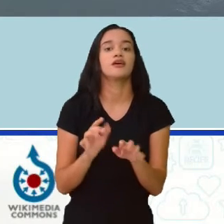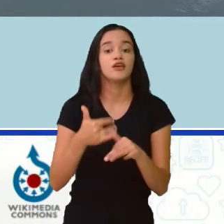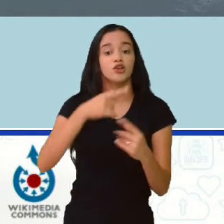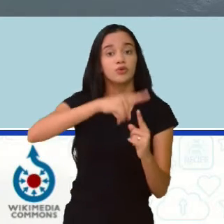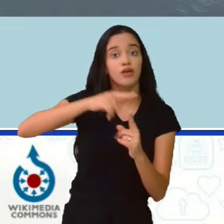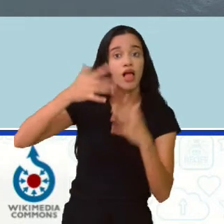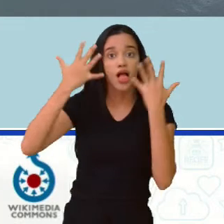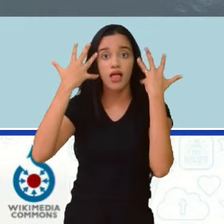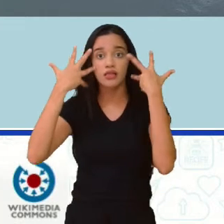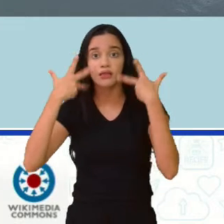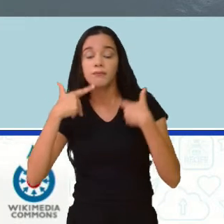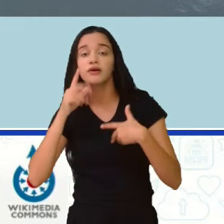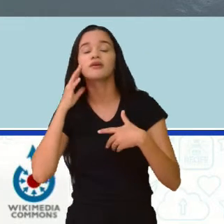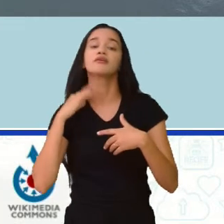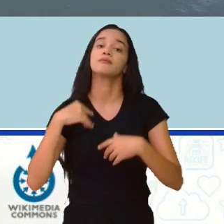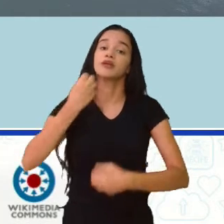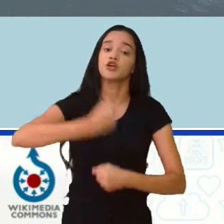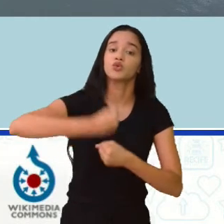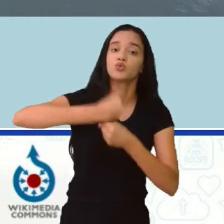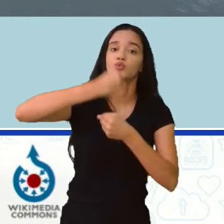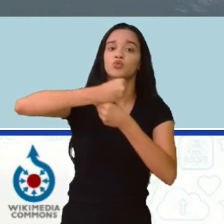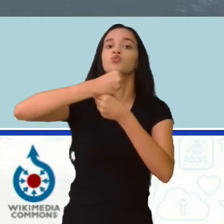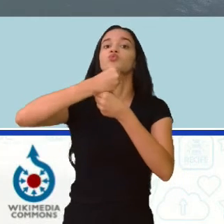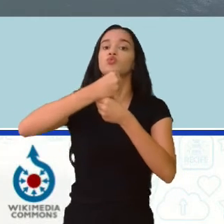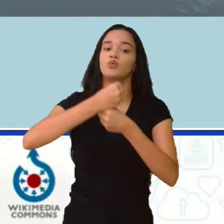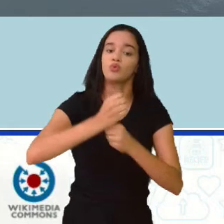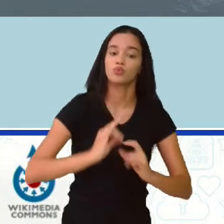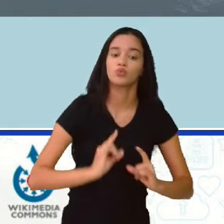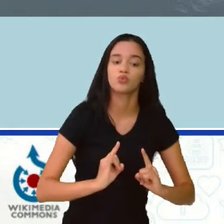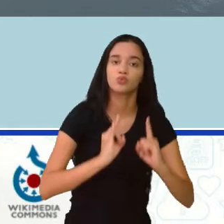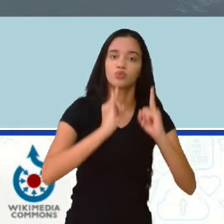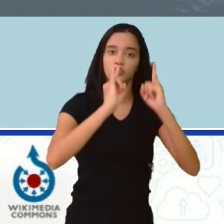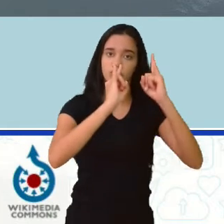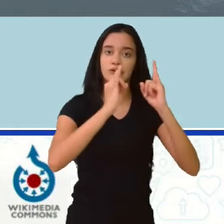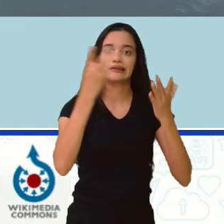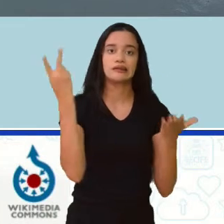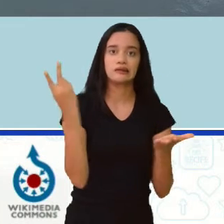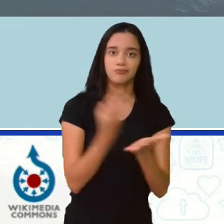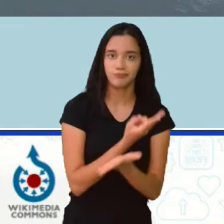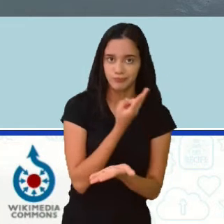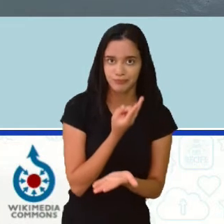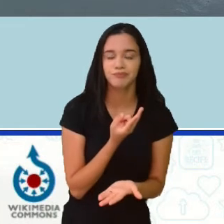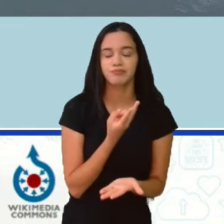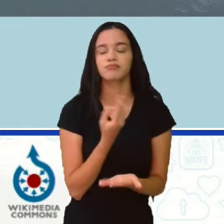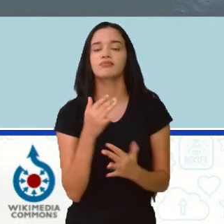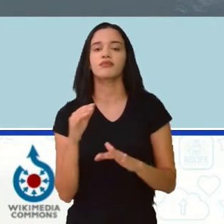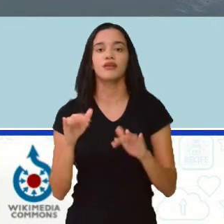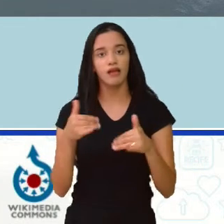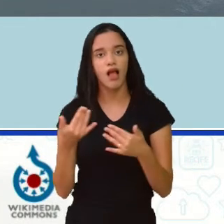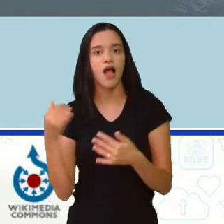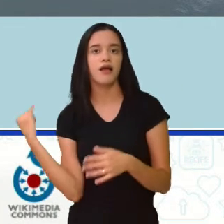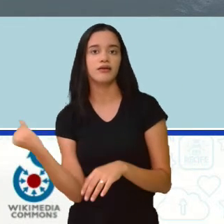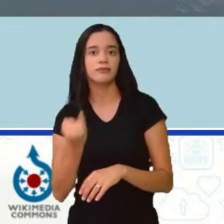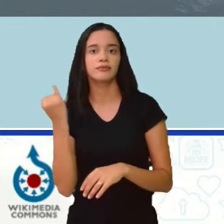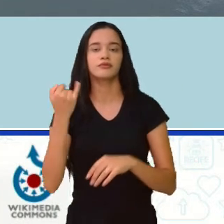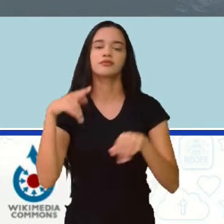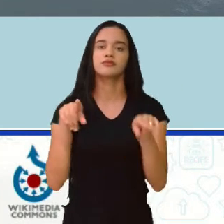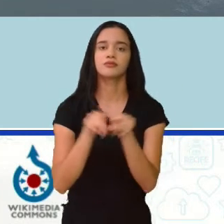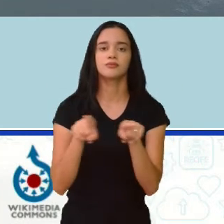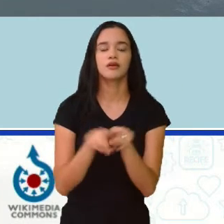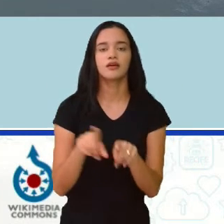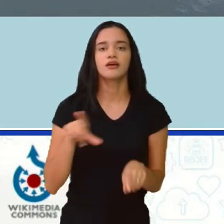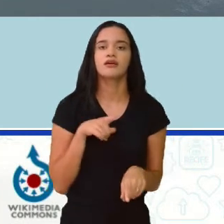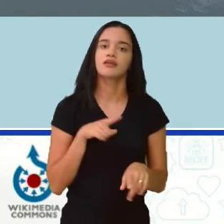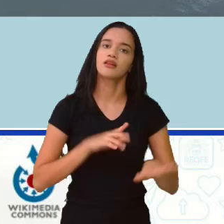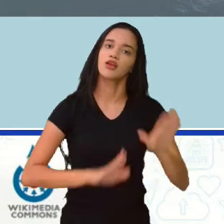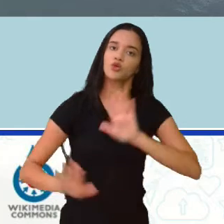espécies. A questão também de construções irregulares, né? Às suas margens. Então, é importante que também se tenha